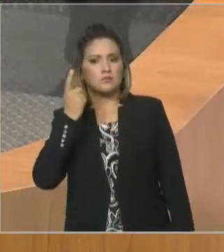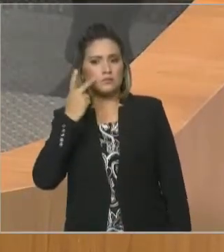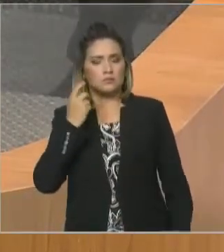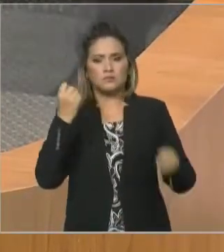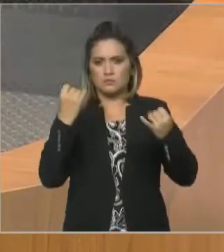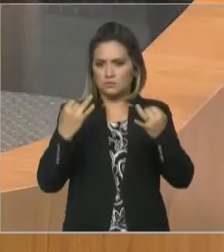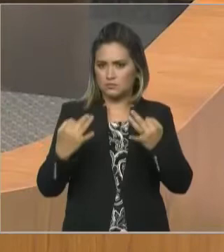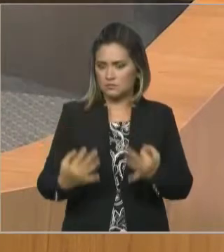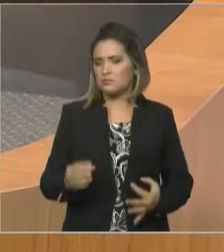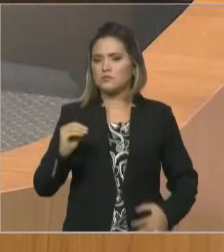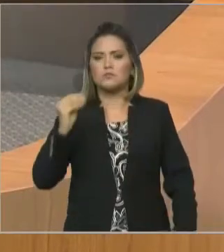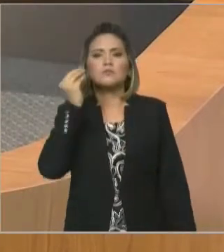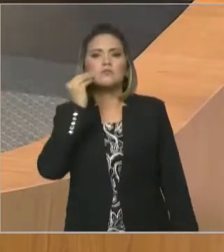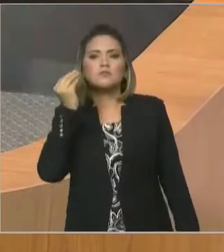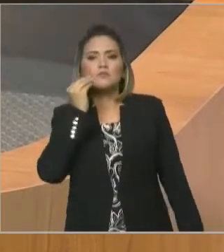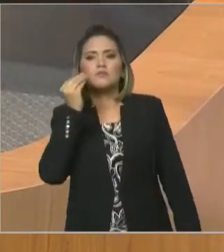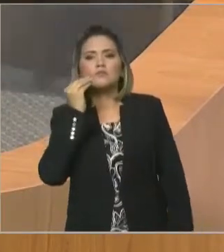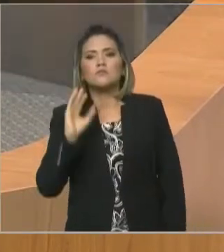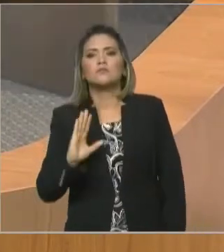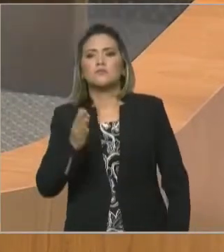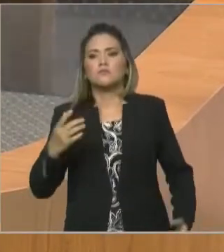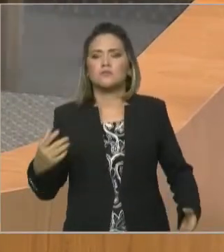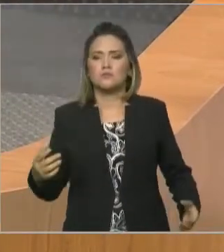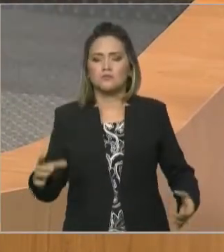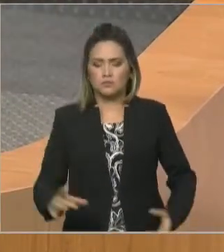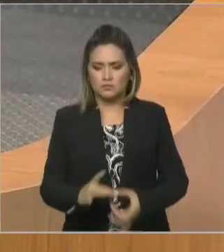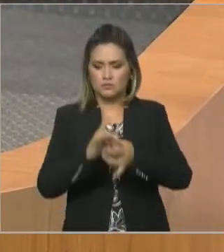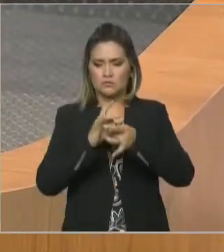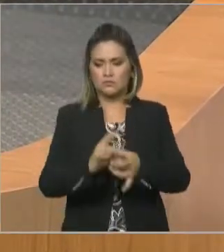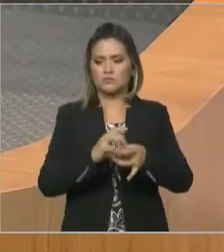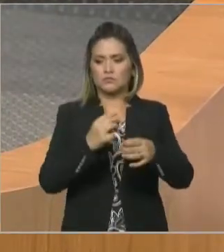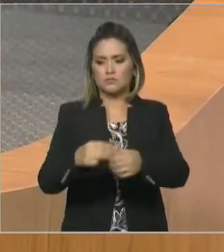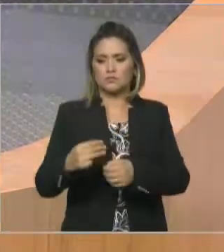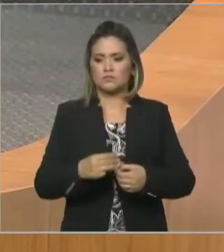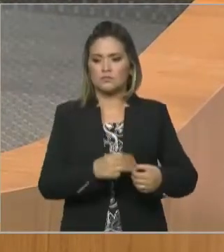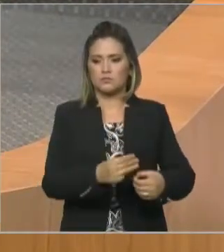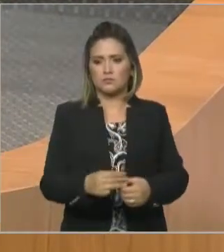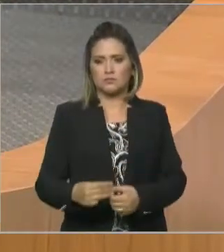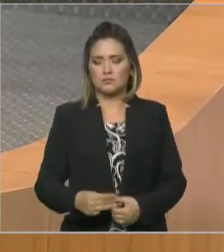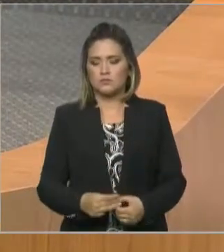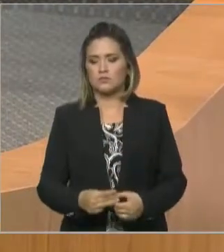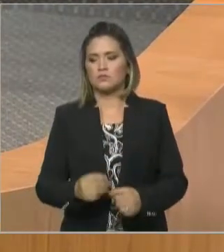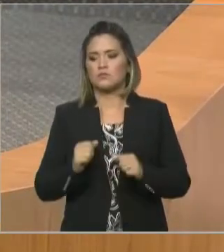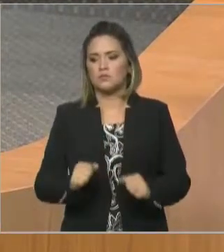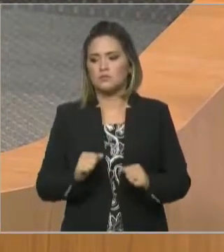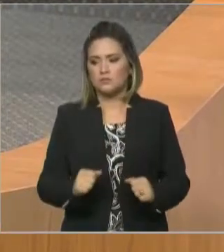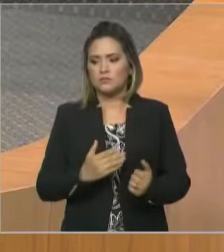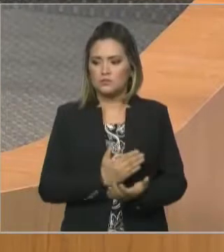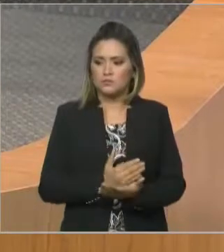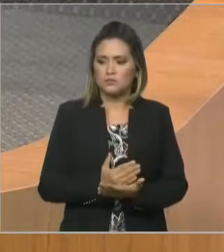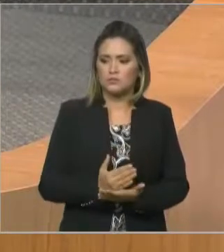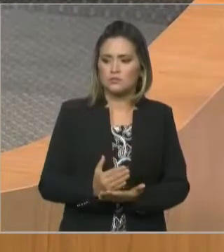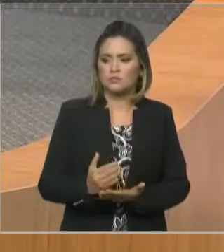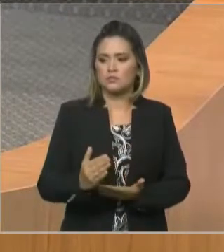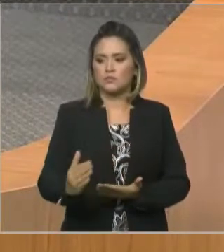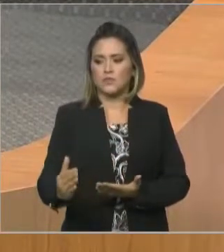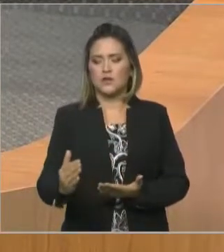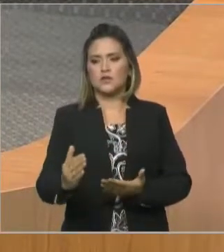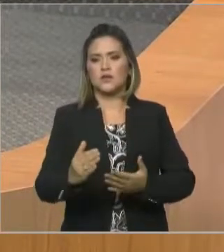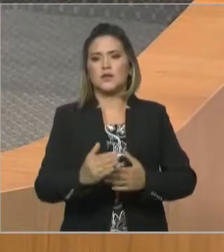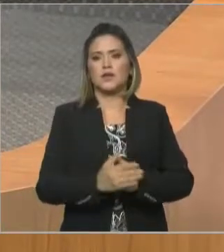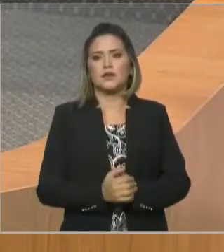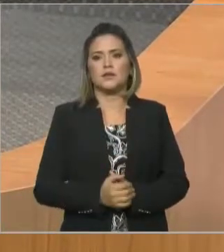com os consórcios intermunicipais imagino que pode ser o início da formação